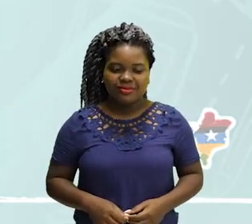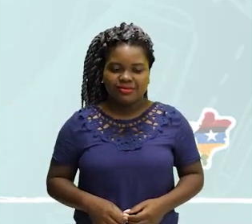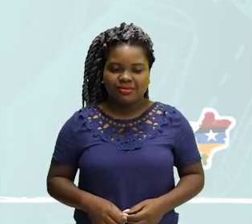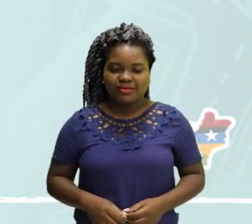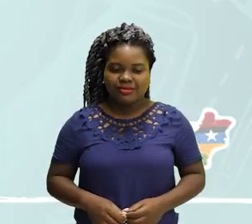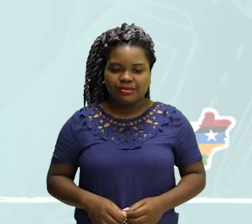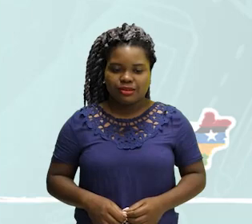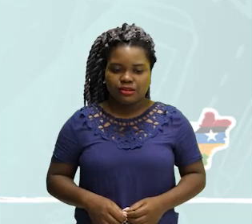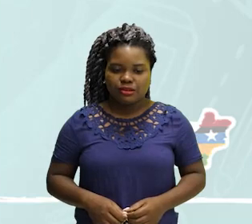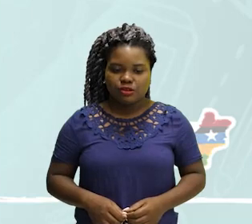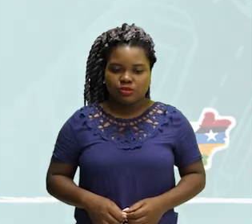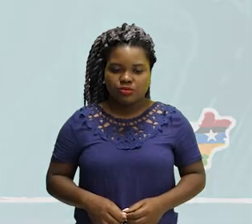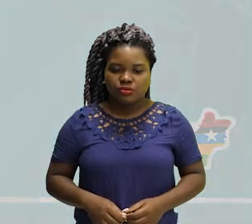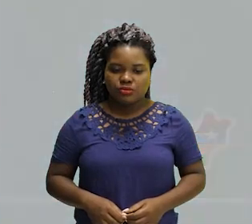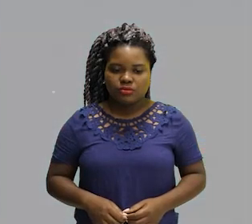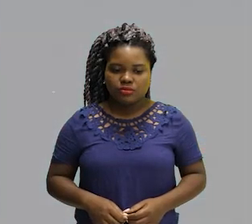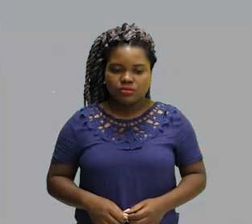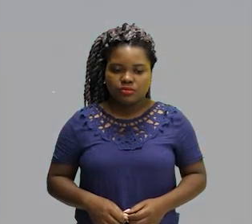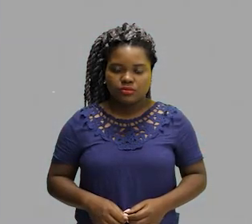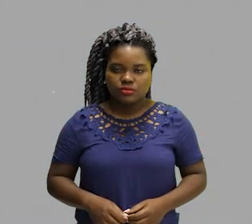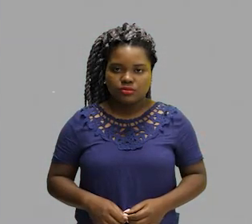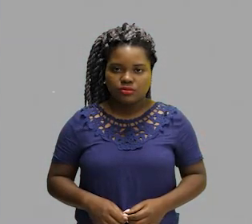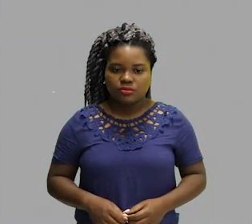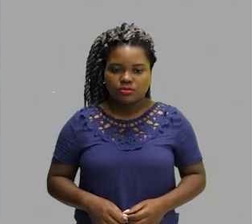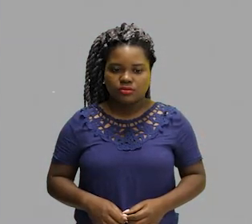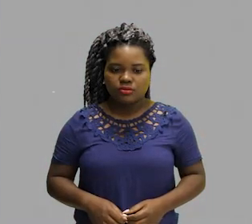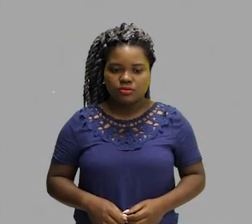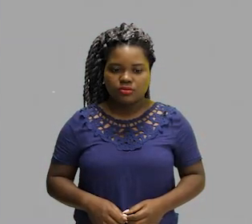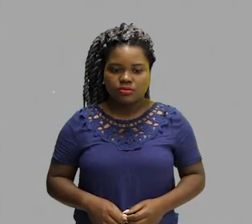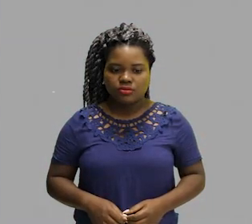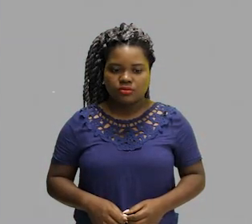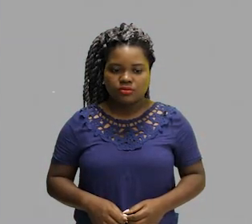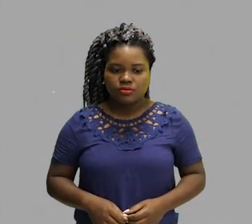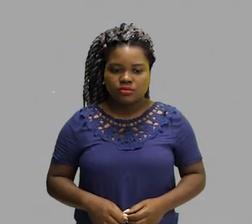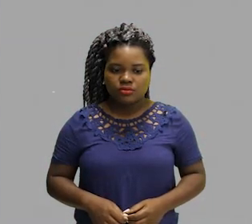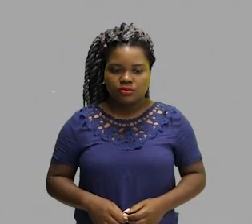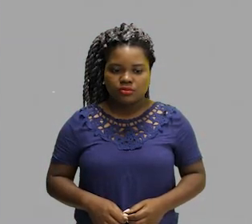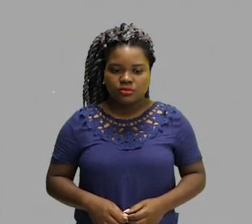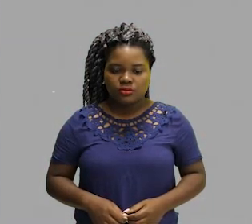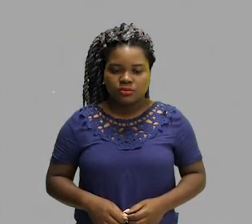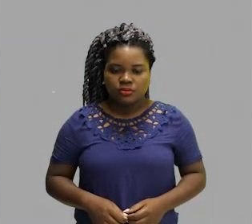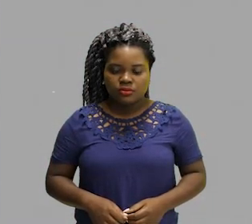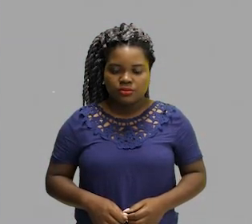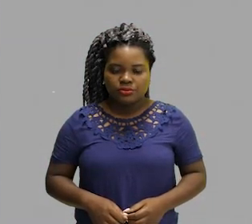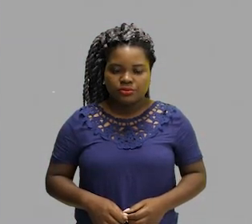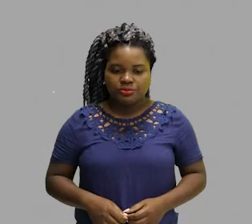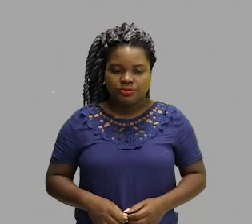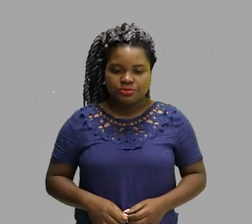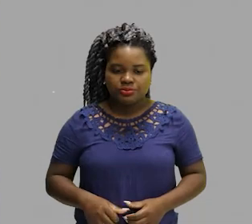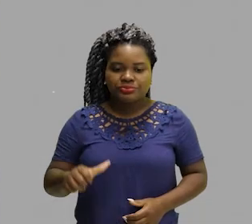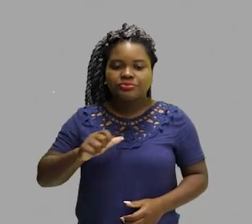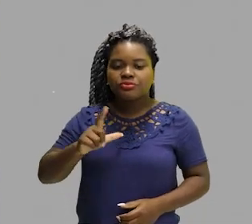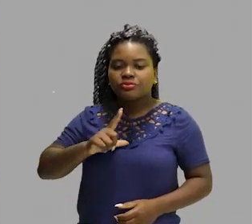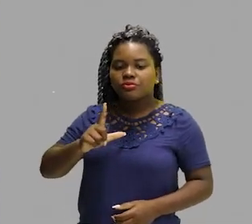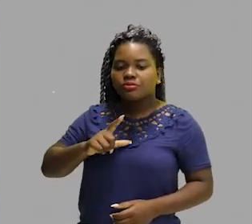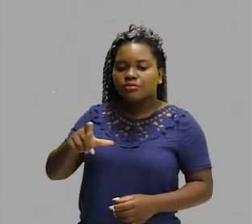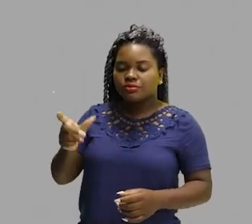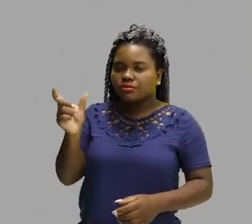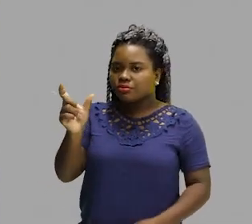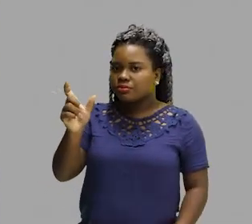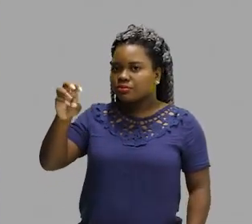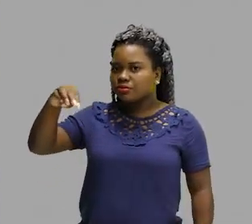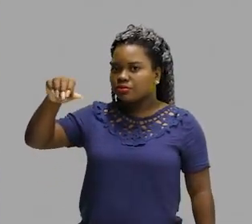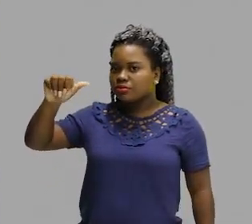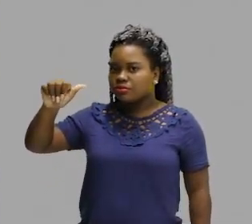vértice firmada. Eu botei também o má aí, ó, na última palavra firmada, o má tá